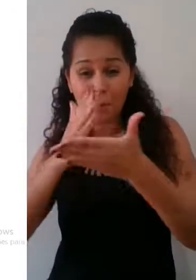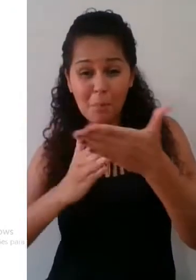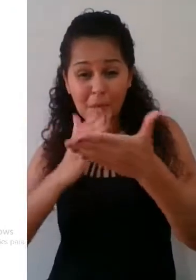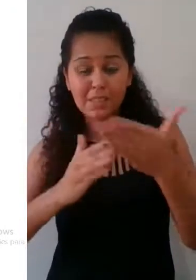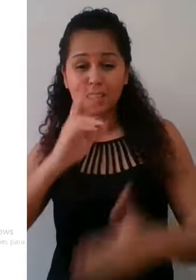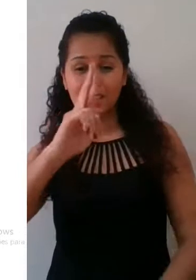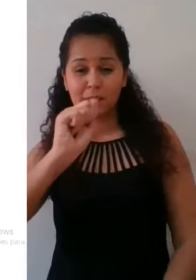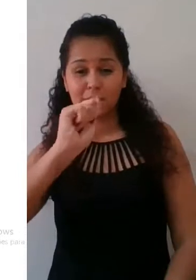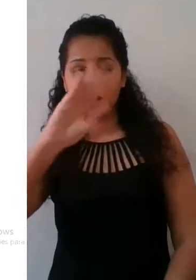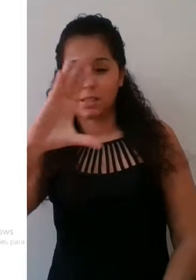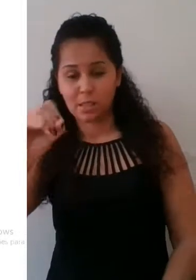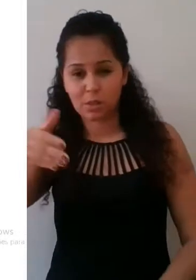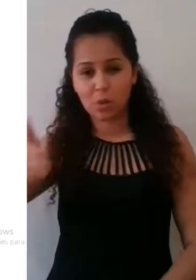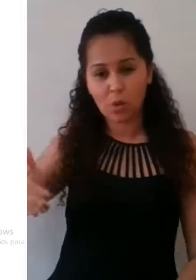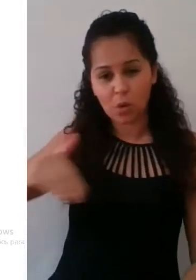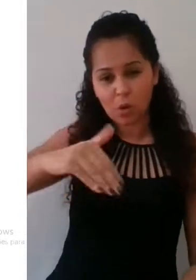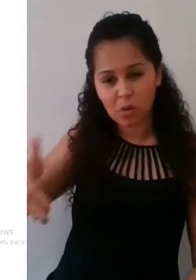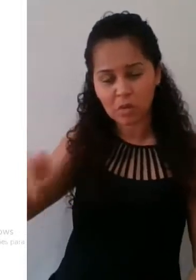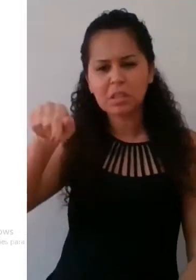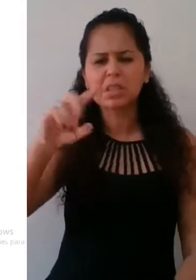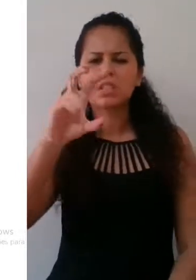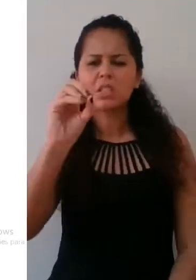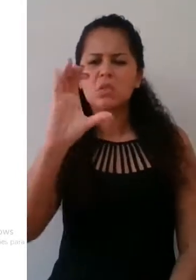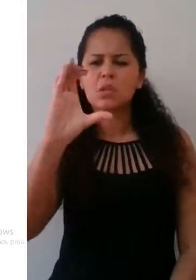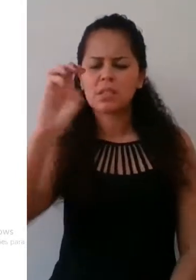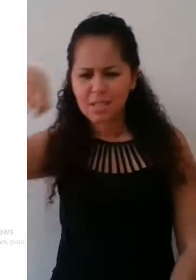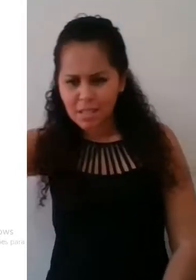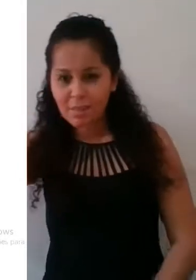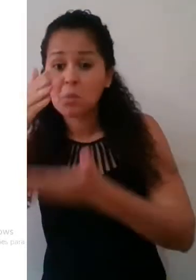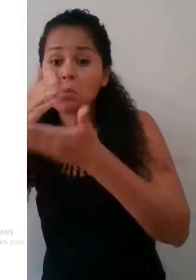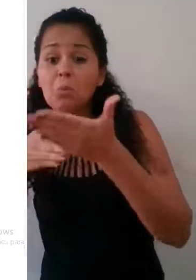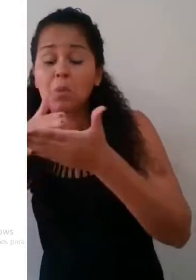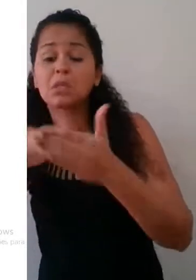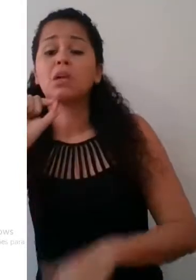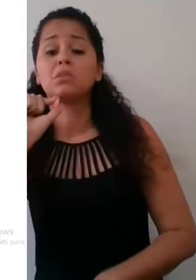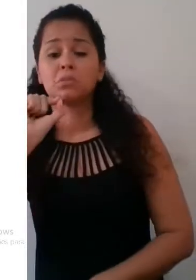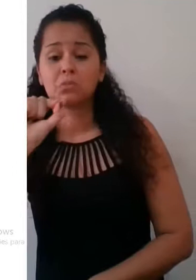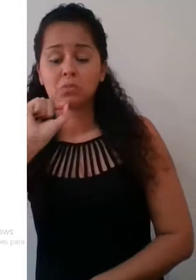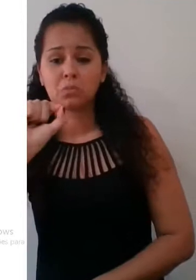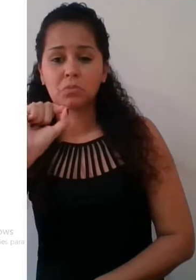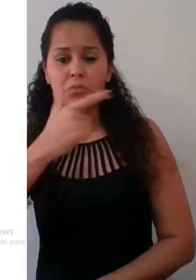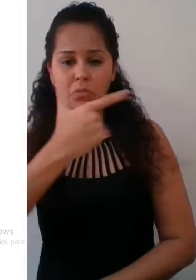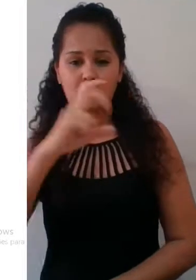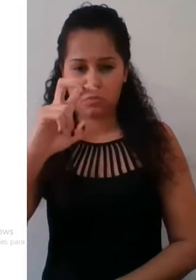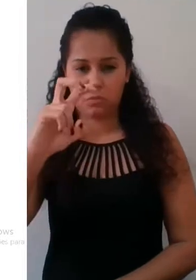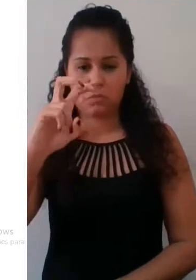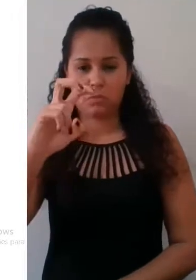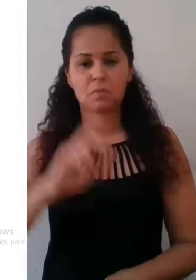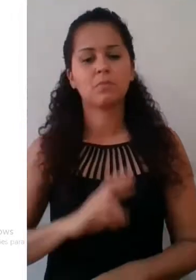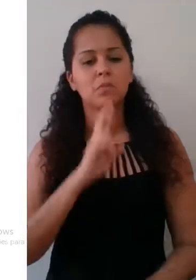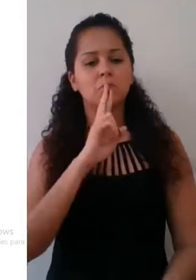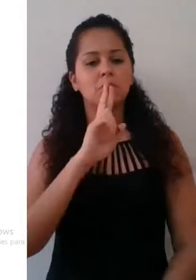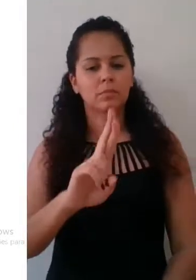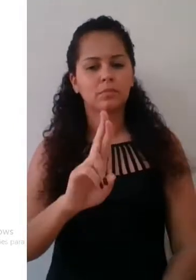curvatura aqui é 50 centímetros, a metade do raio de curvatura vai ser 25. Então, a resposta